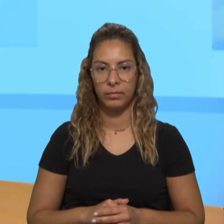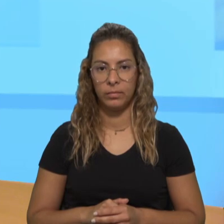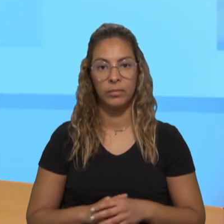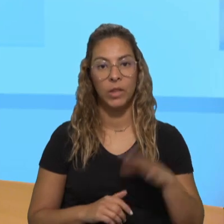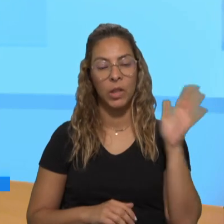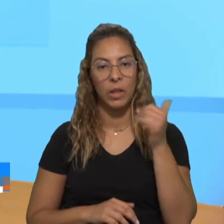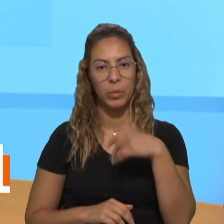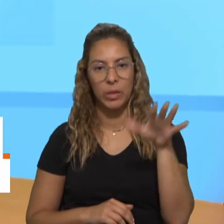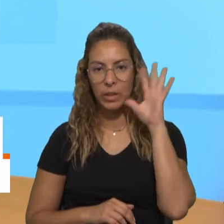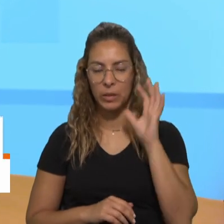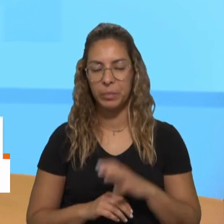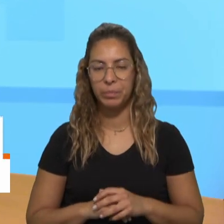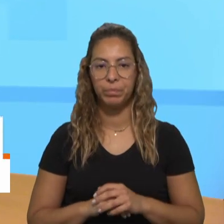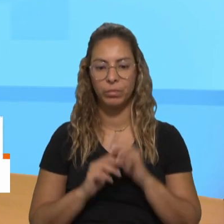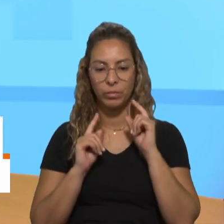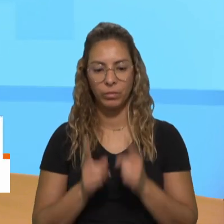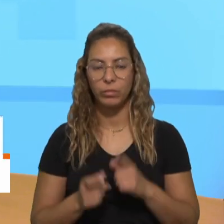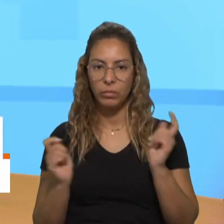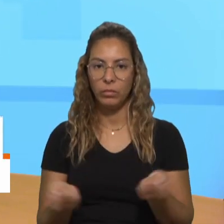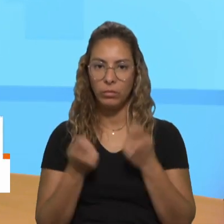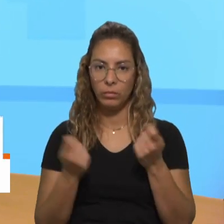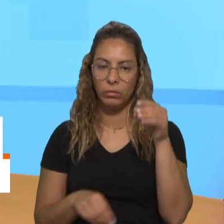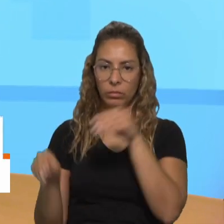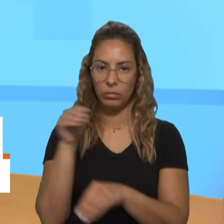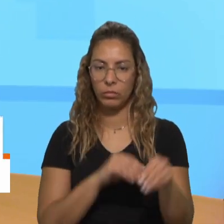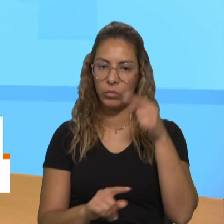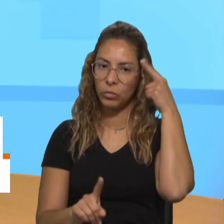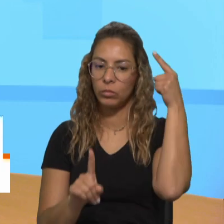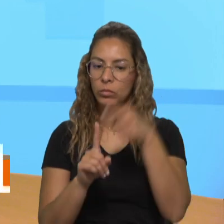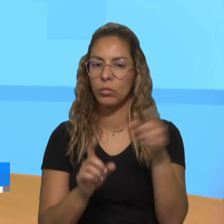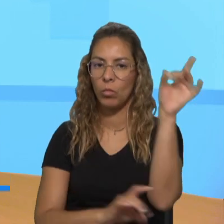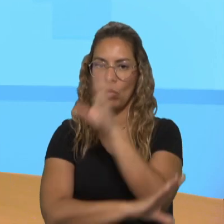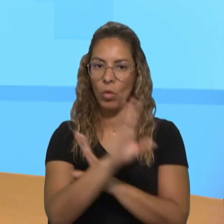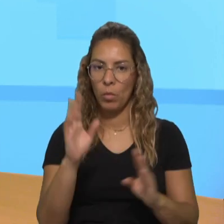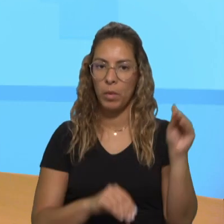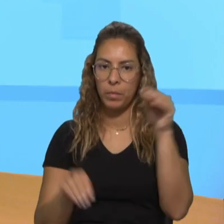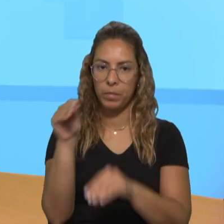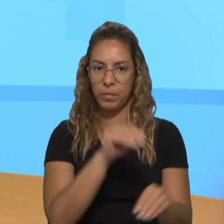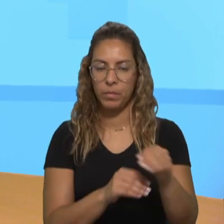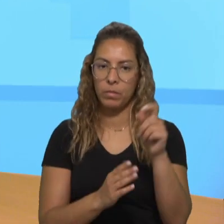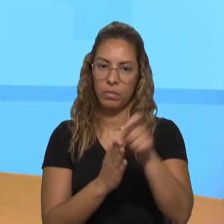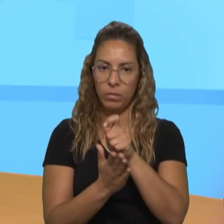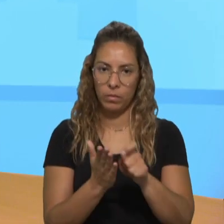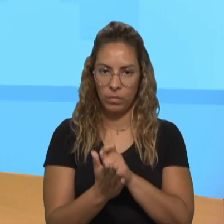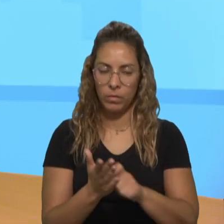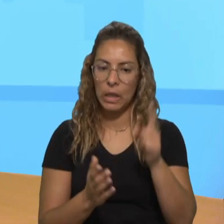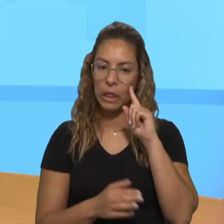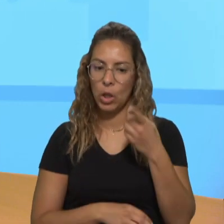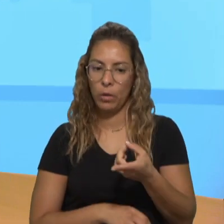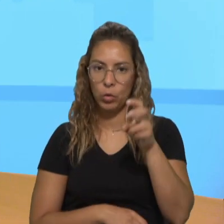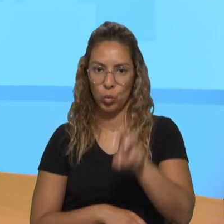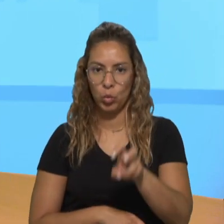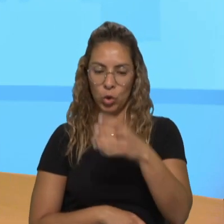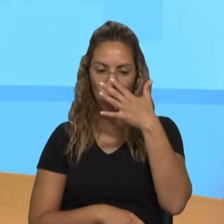Olá, uma boa tarde. Tem hoje início a campanha eleitoral rumo às eleições europeias que no próximo dia 9 de junho vão escolher